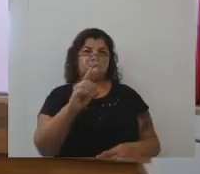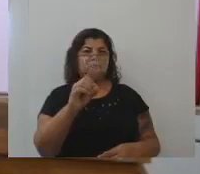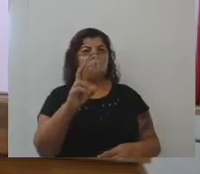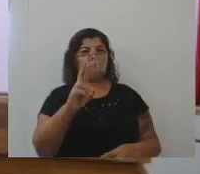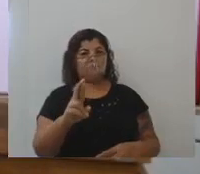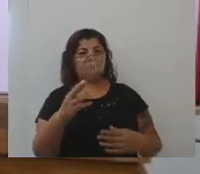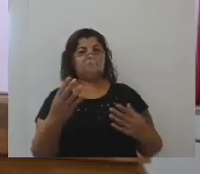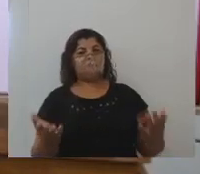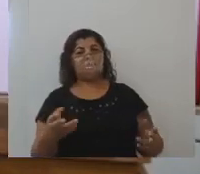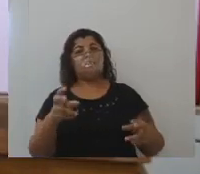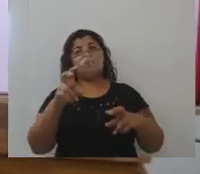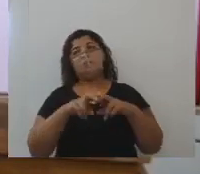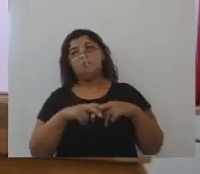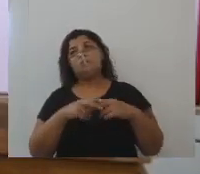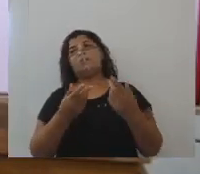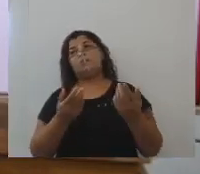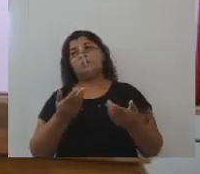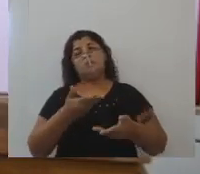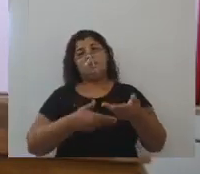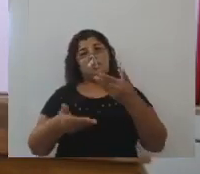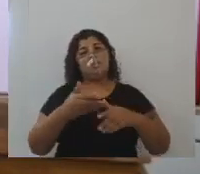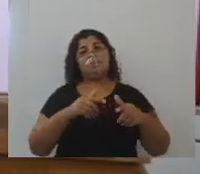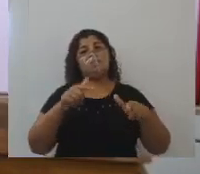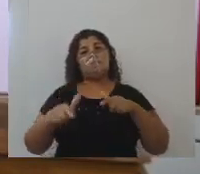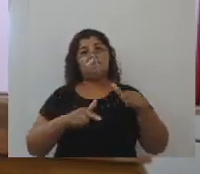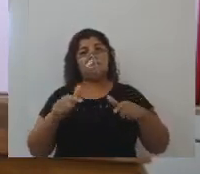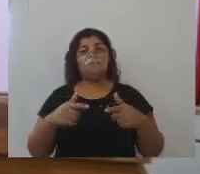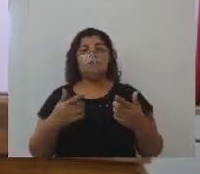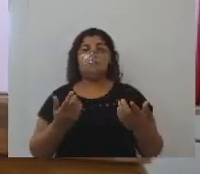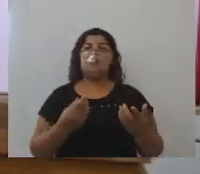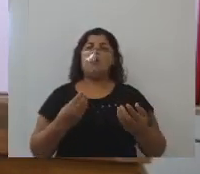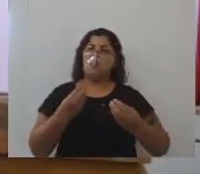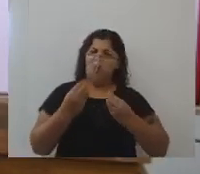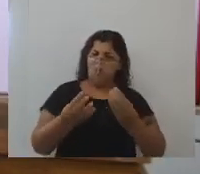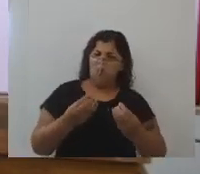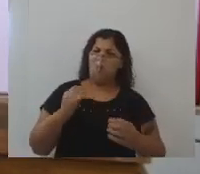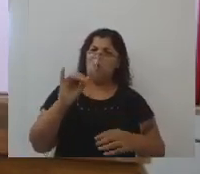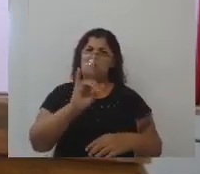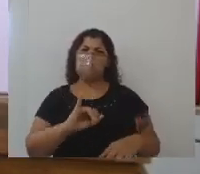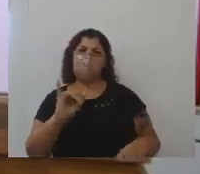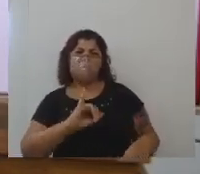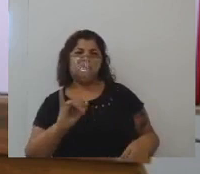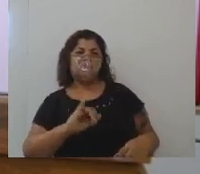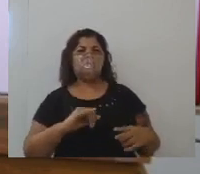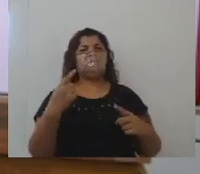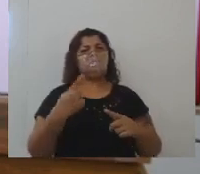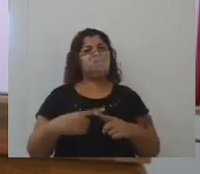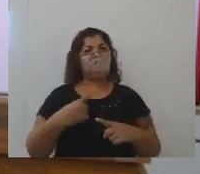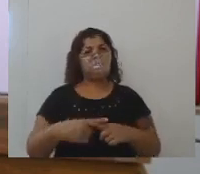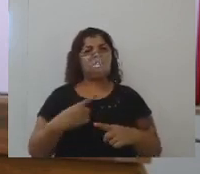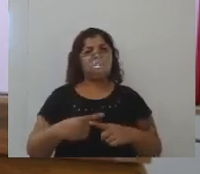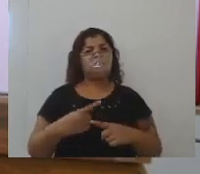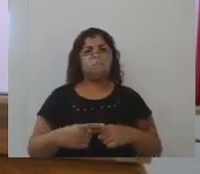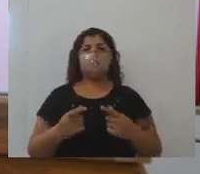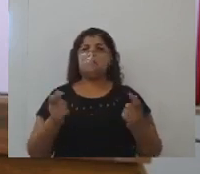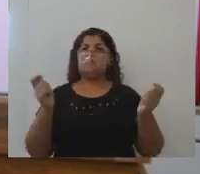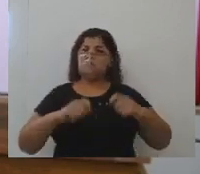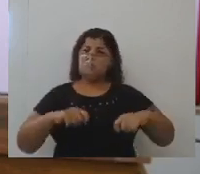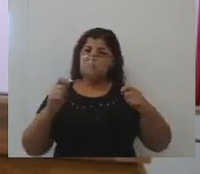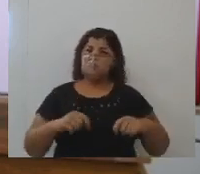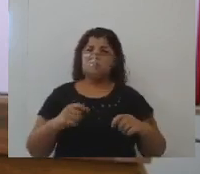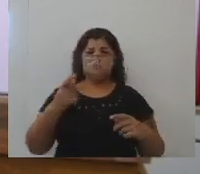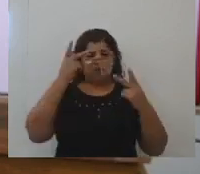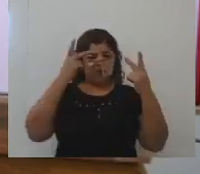das relações de trabalho é um modelo de trabalho que é vendido como atraente, ideal, pois propaga a possibilidade de que você vai